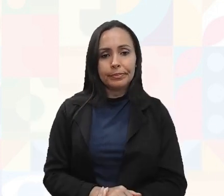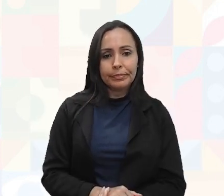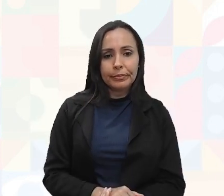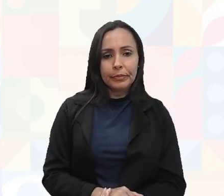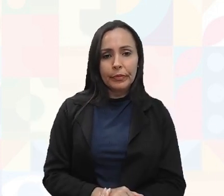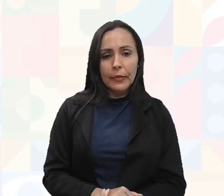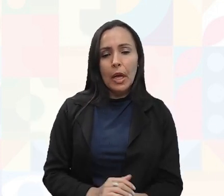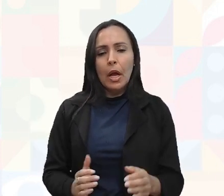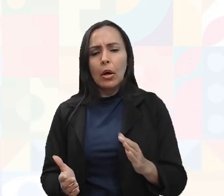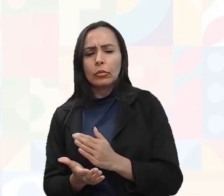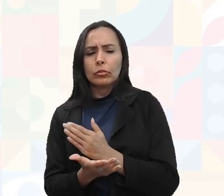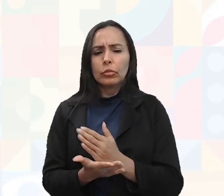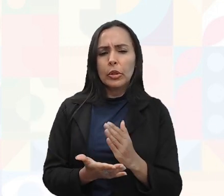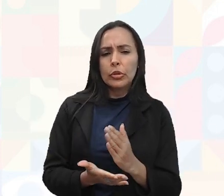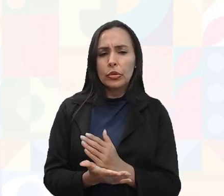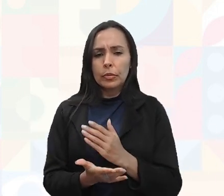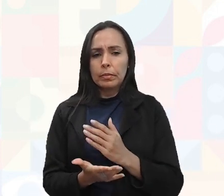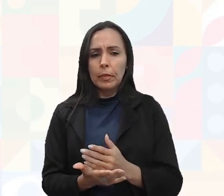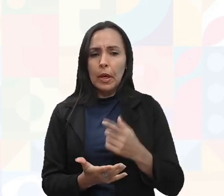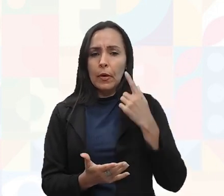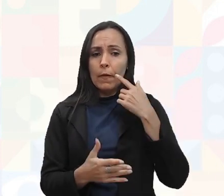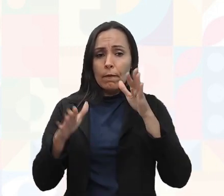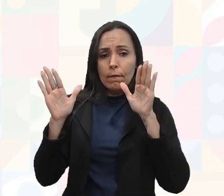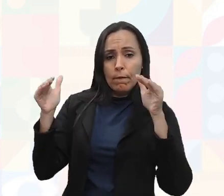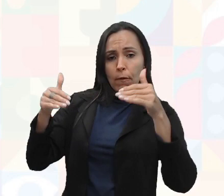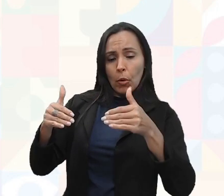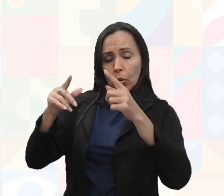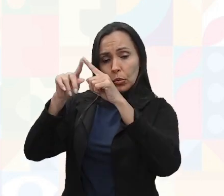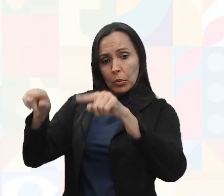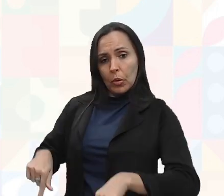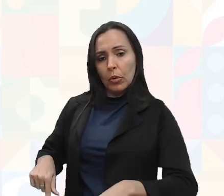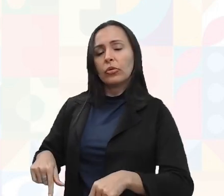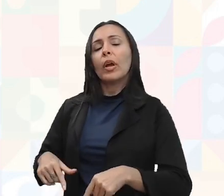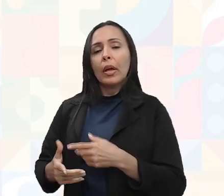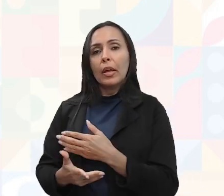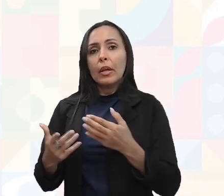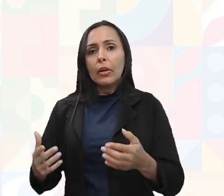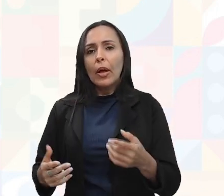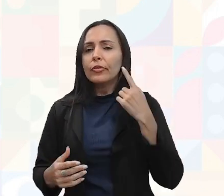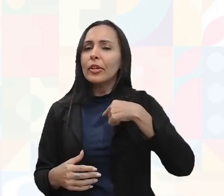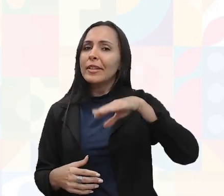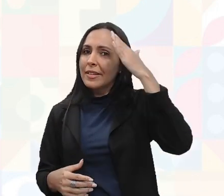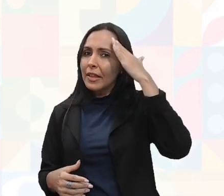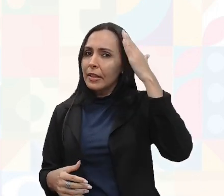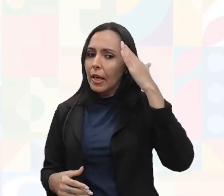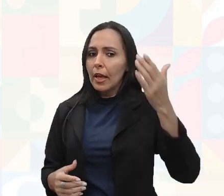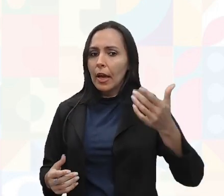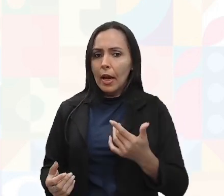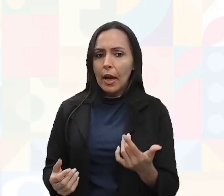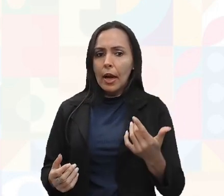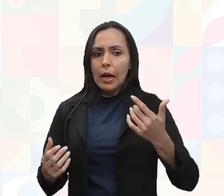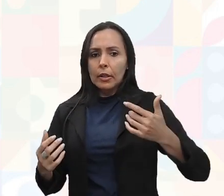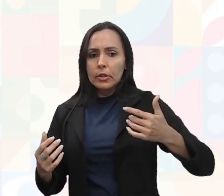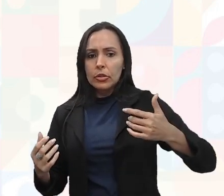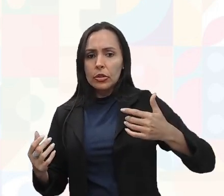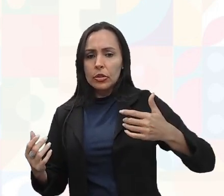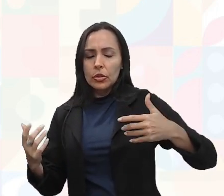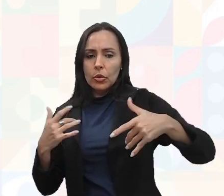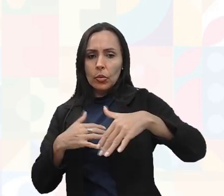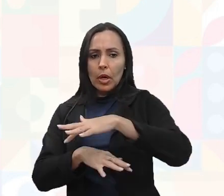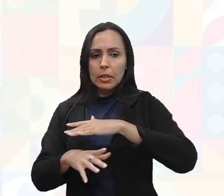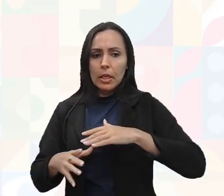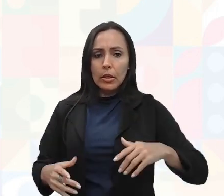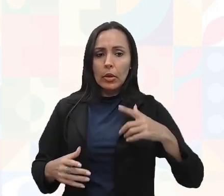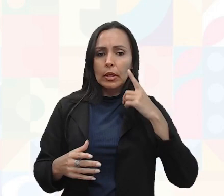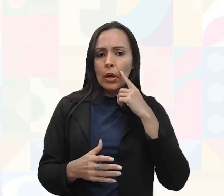grandes preocupações de a gente fazer esse projeto de layout é a gente entender a circulação que a gente vai estar